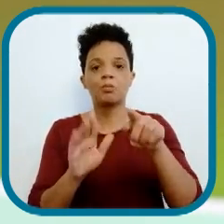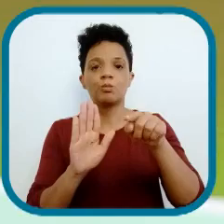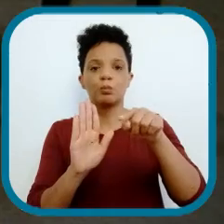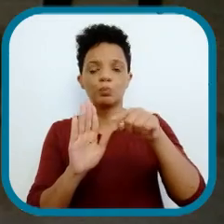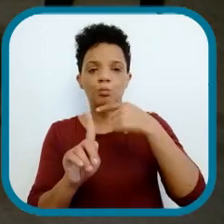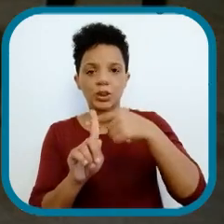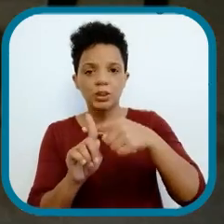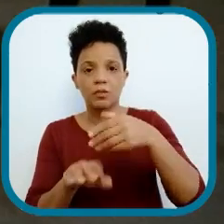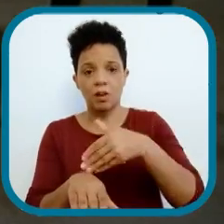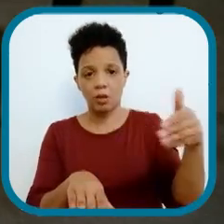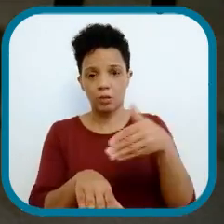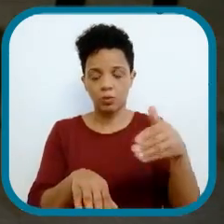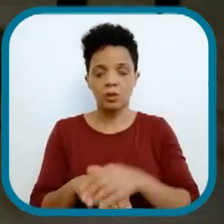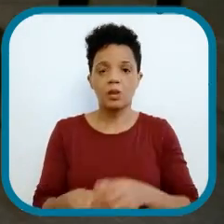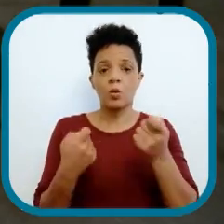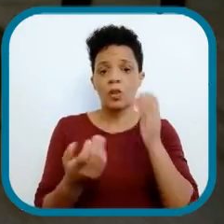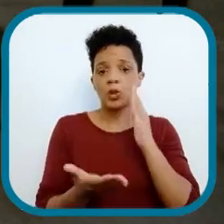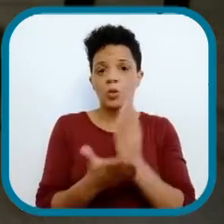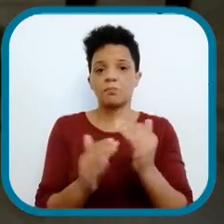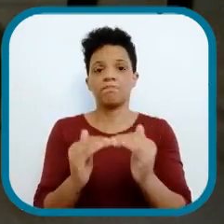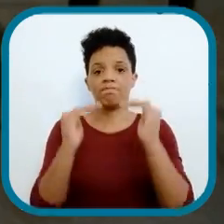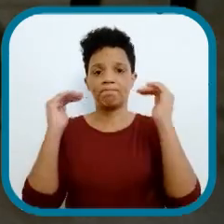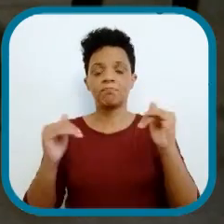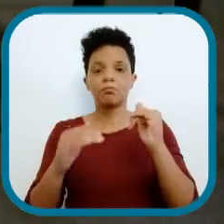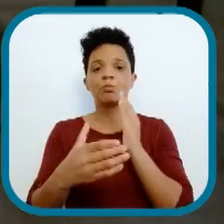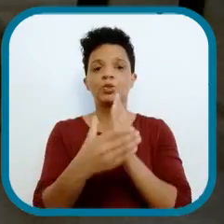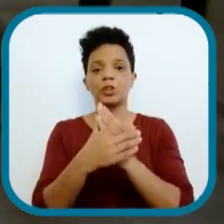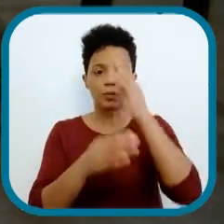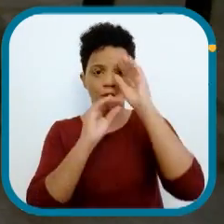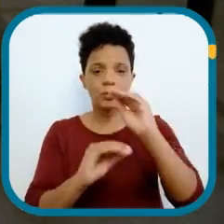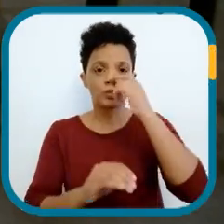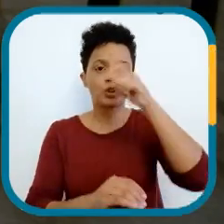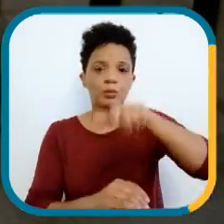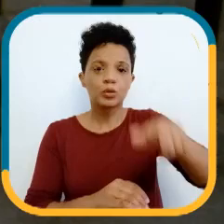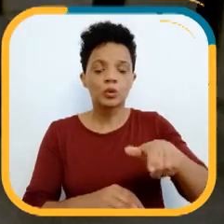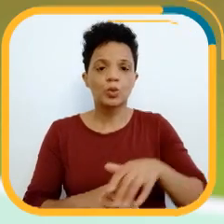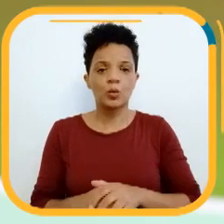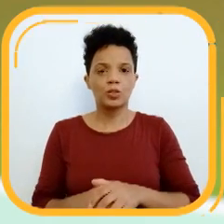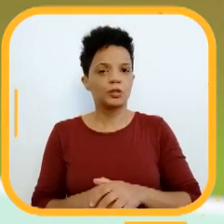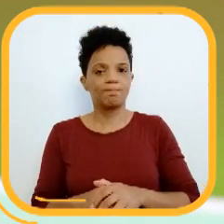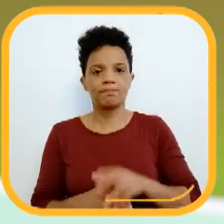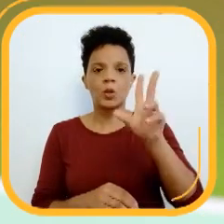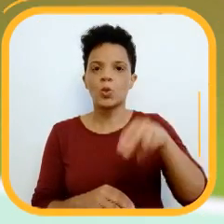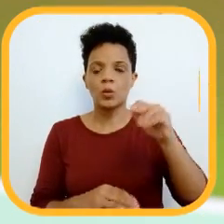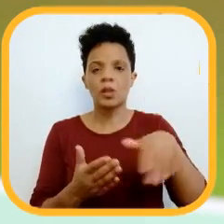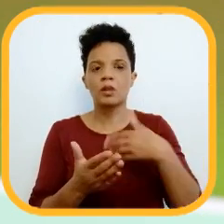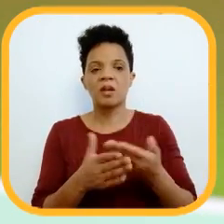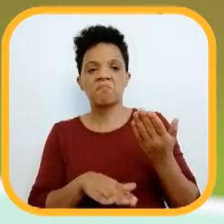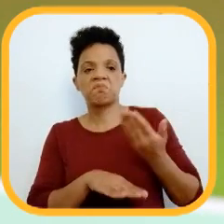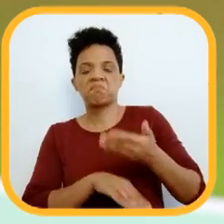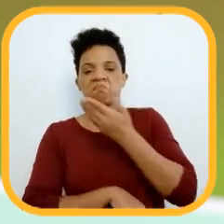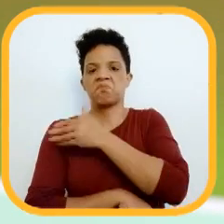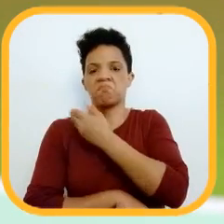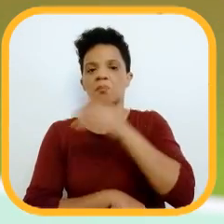de dar discriminação positiva nesse momento, que é, no fundo, quase na última etapa do processo de formação das pessoas, não deve